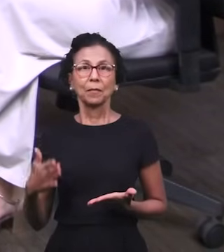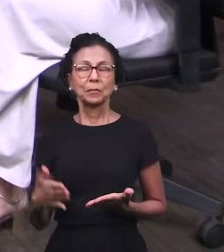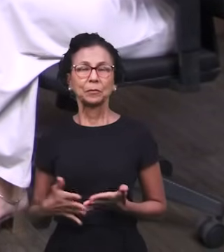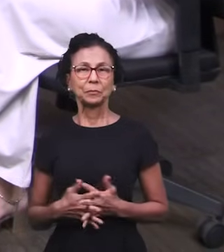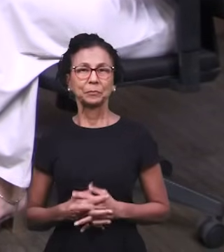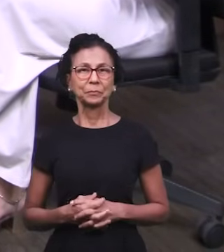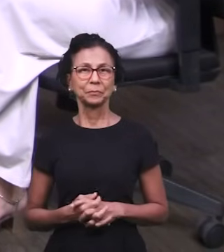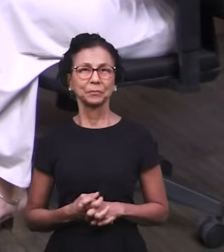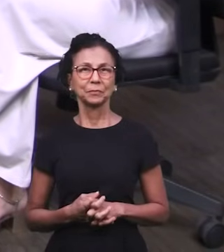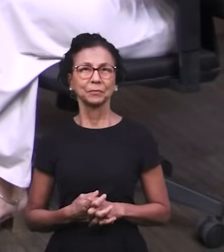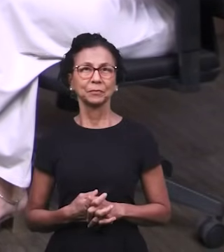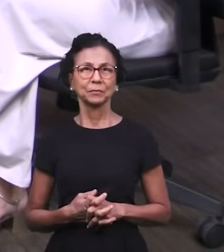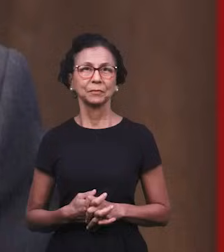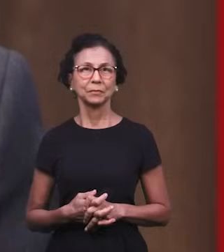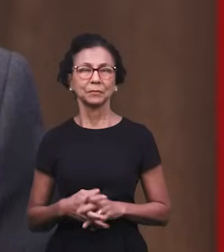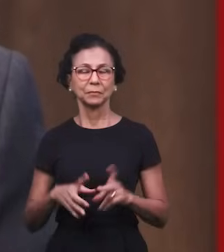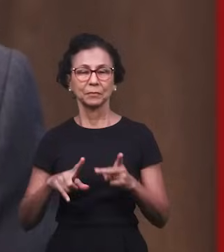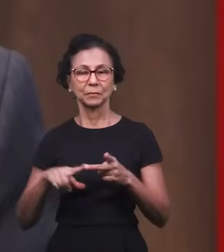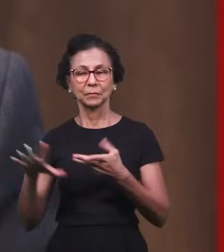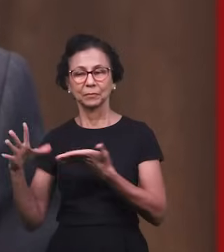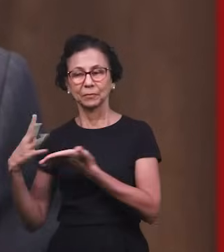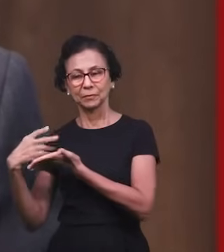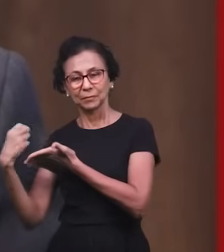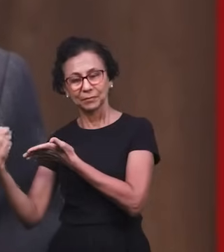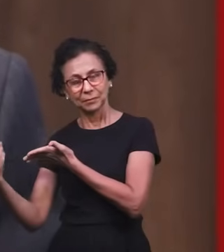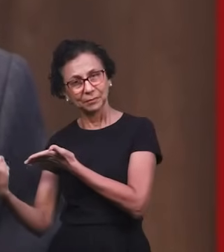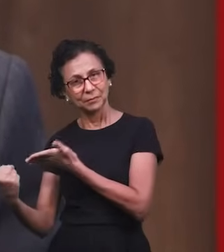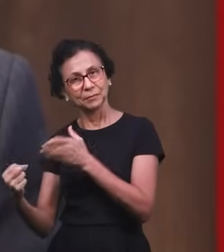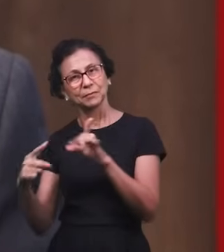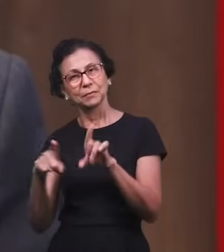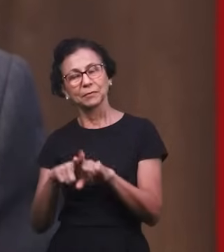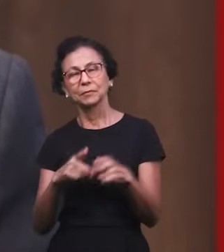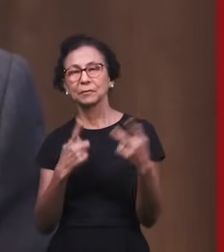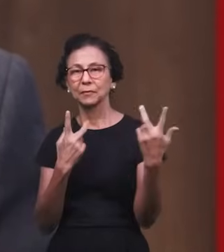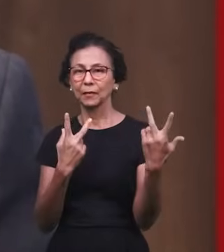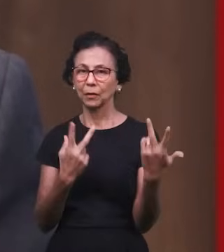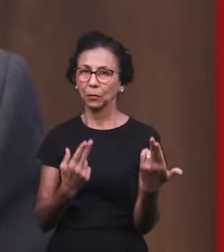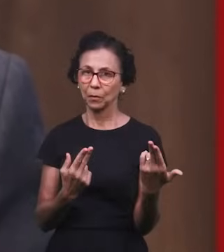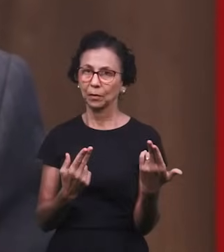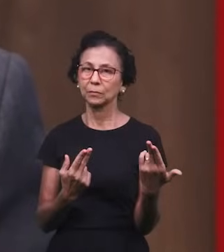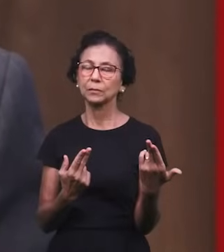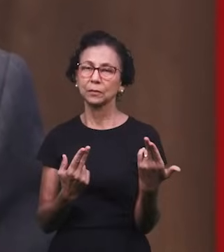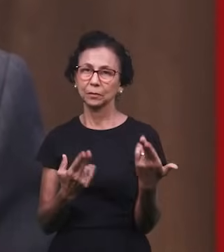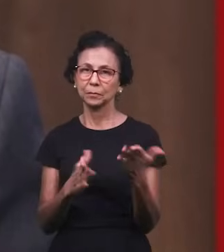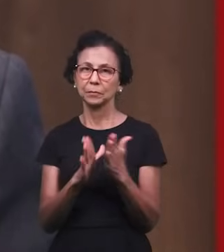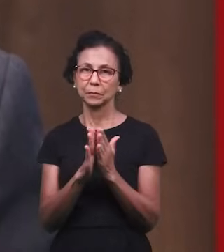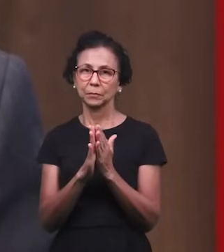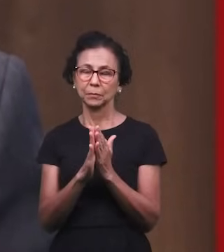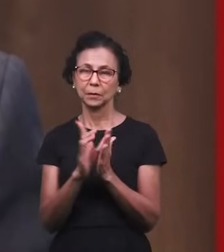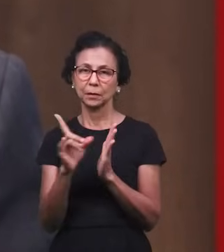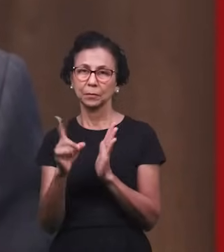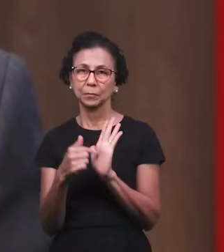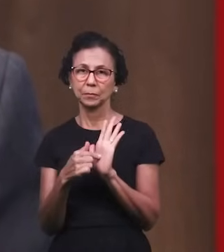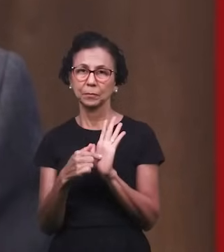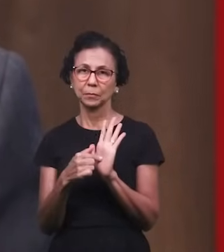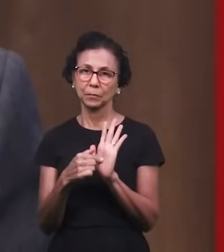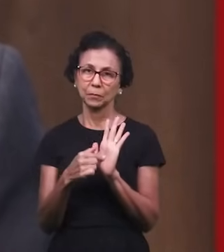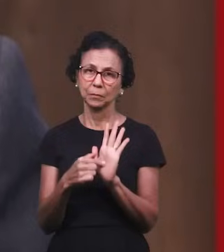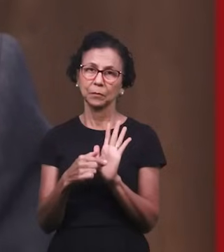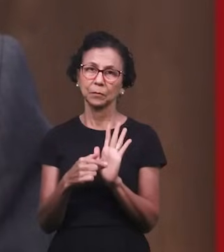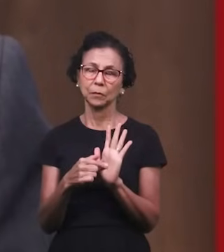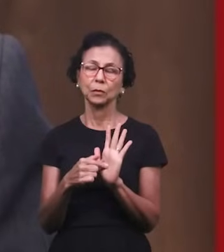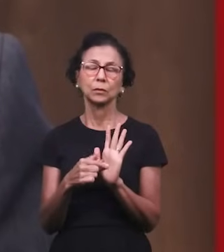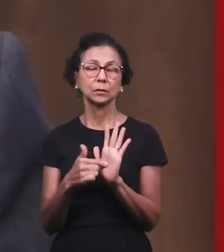de Deus fala do arrebatamento no Velho Testamento, no Novo Testamento, né? Nós